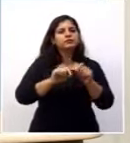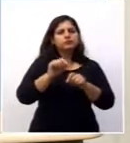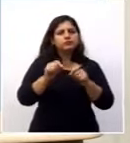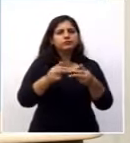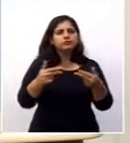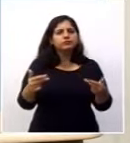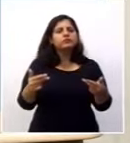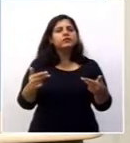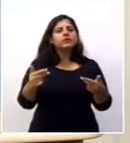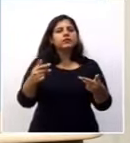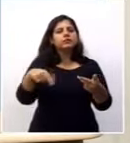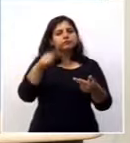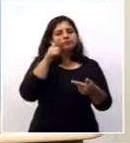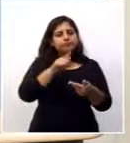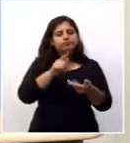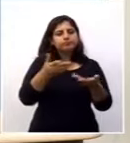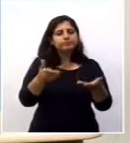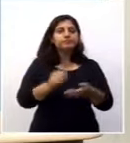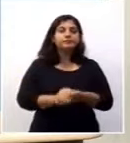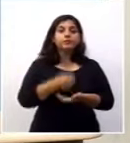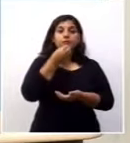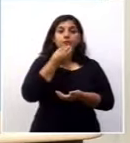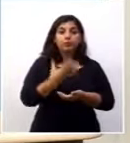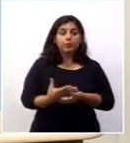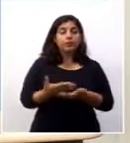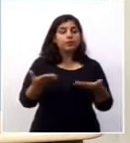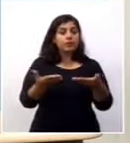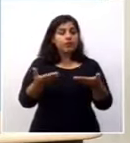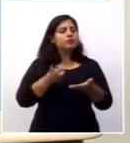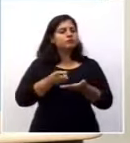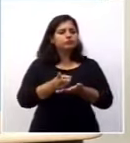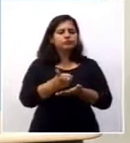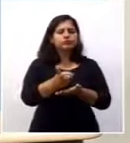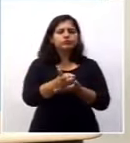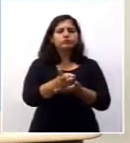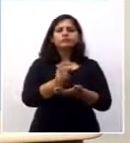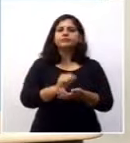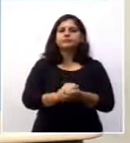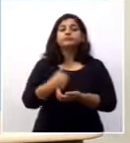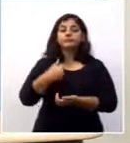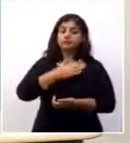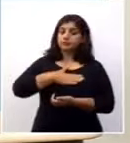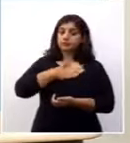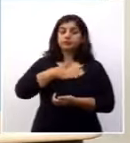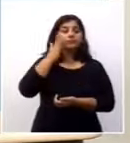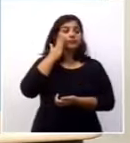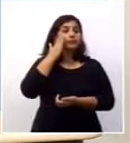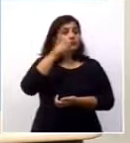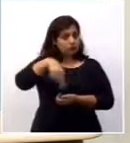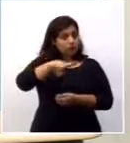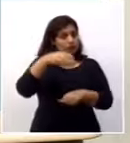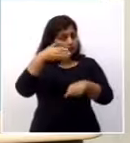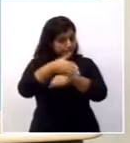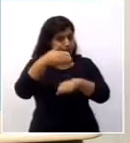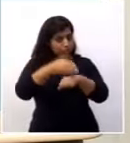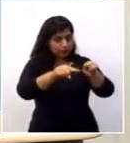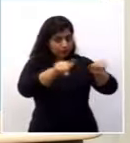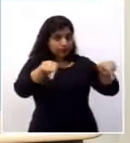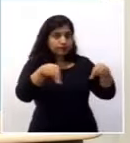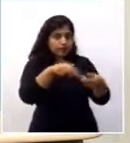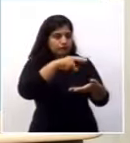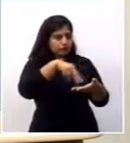de aprendizagem de vocês. Bom, então nós vamos continuar. Eu gostaria de saber, já que vocês frequentam a sala de